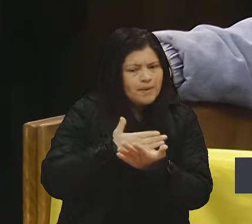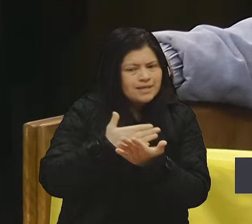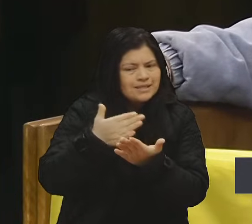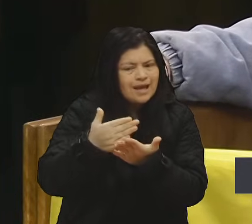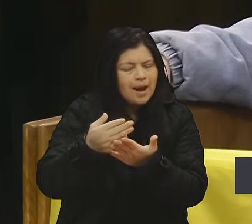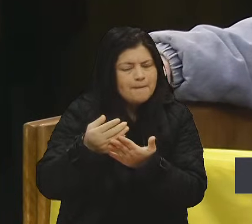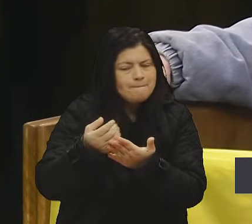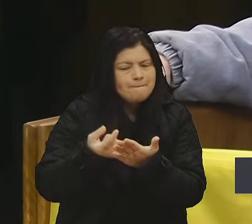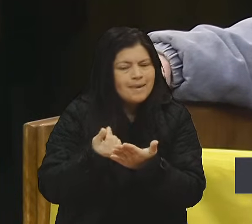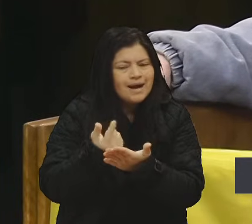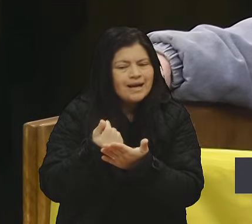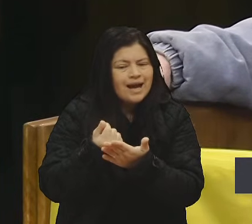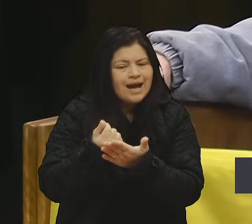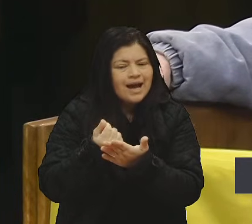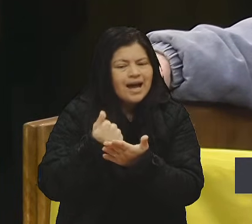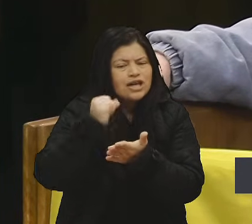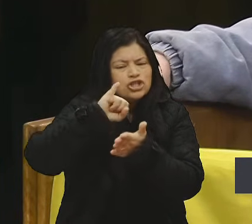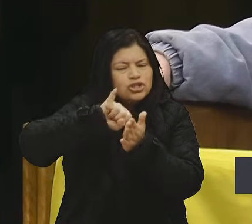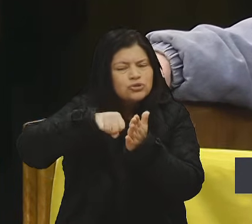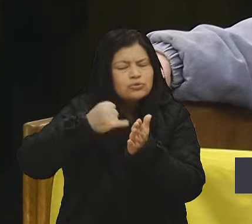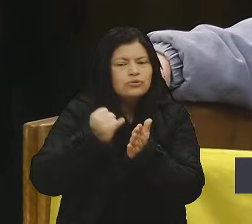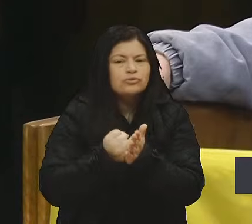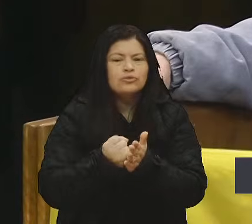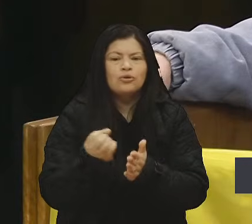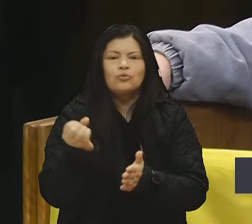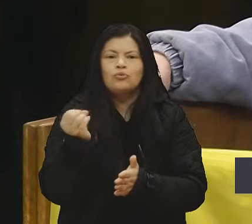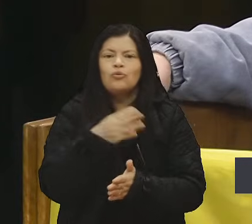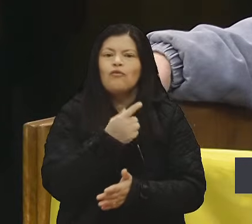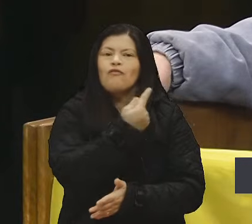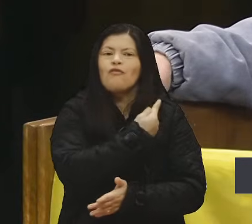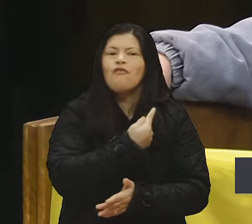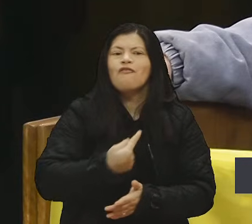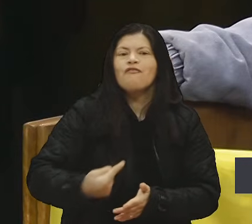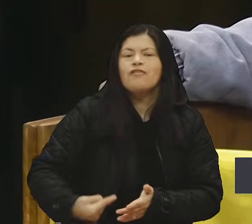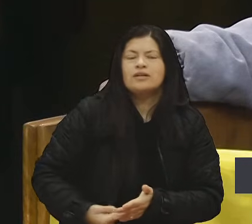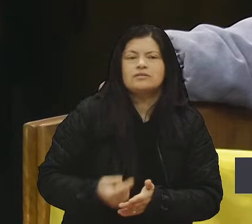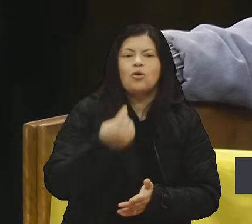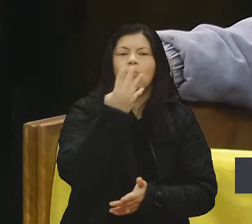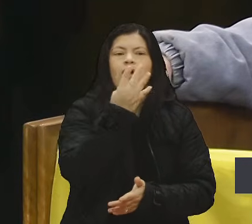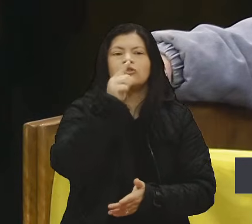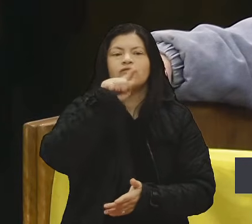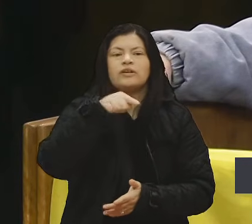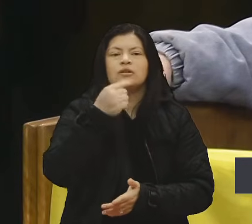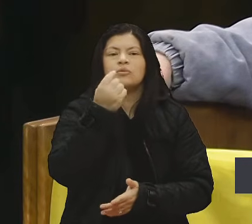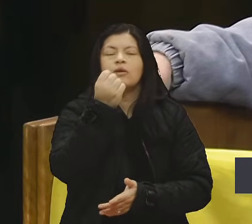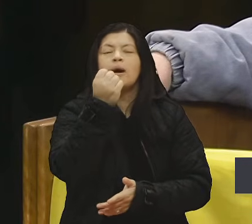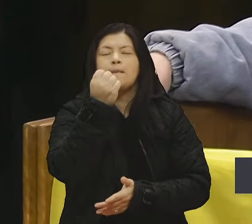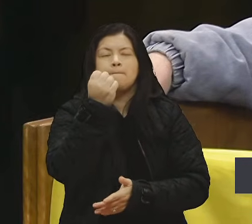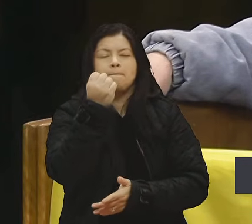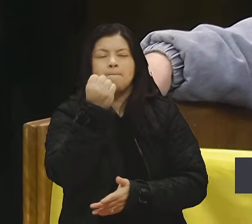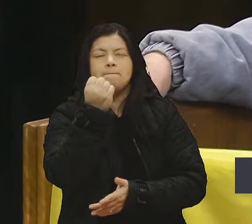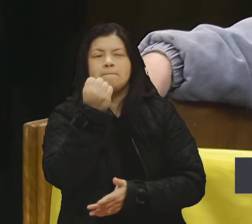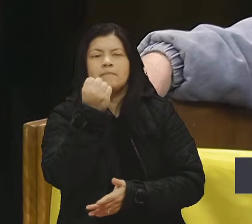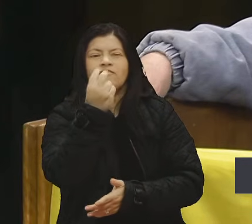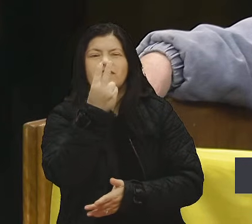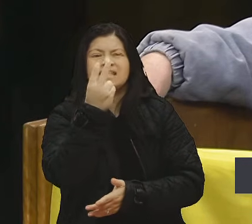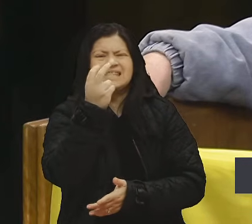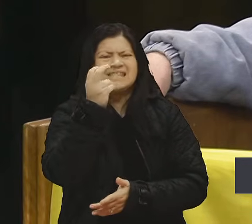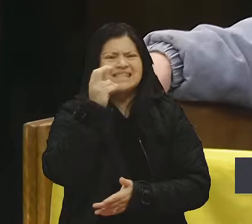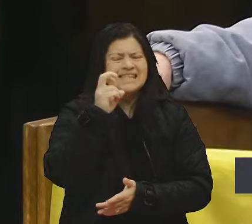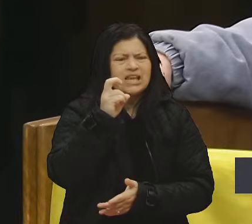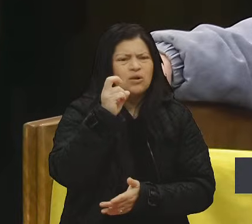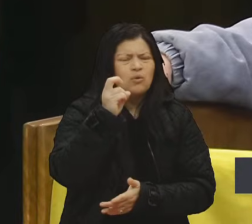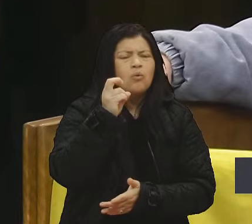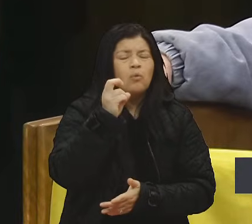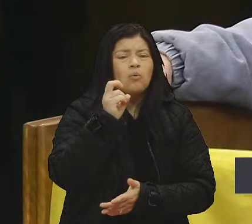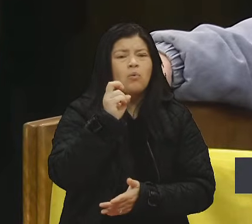os juros. Gente, é novo governo. Esses 4,8 bi, esses 25 anos, significam que